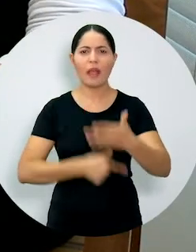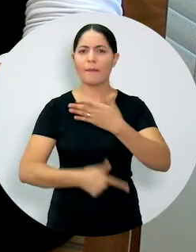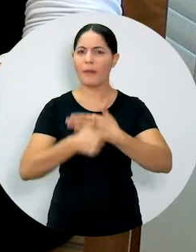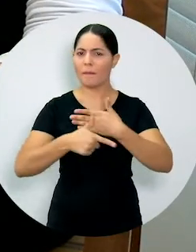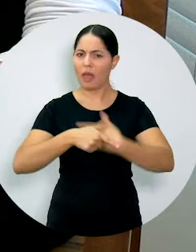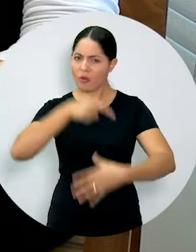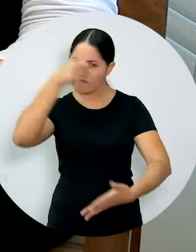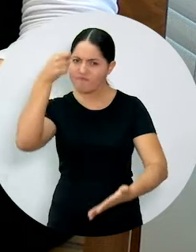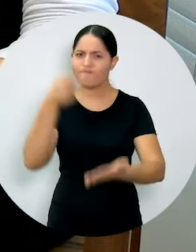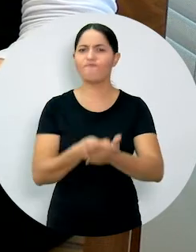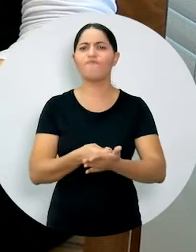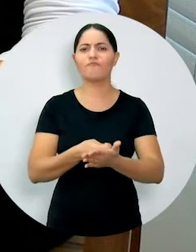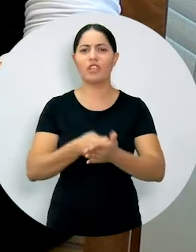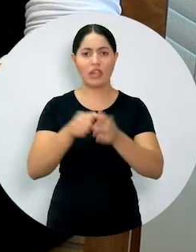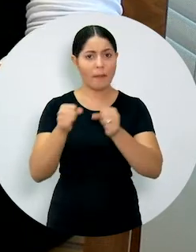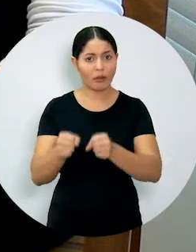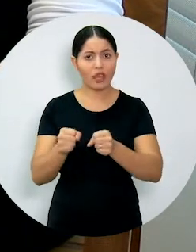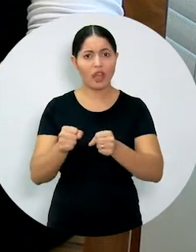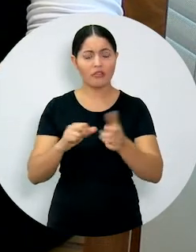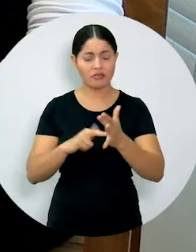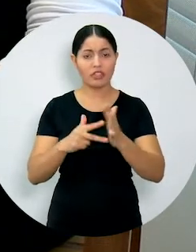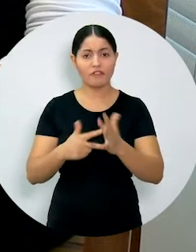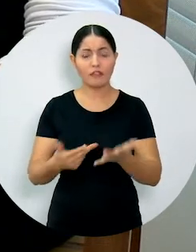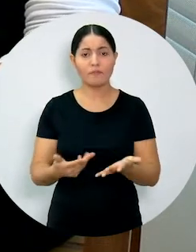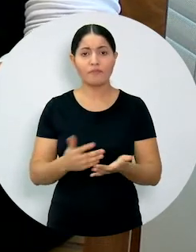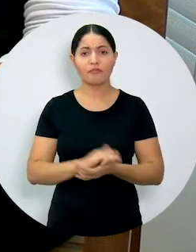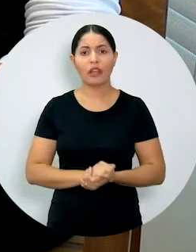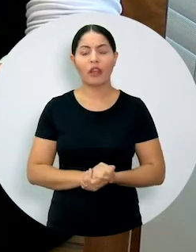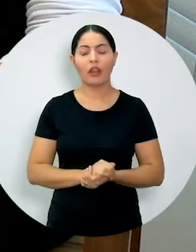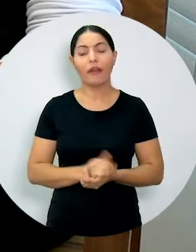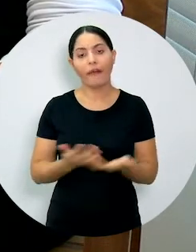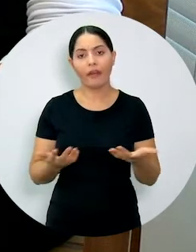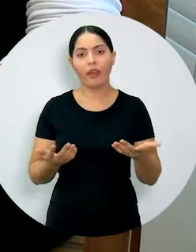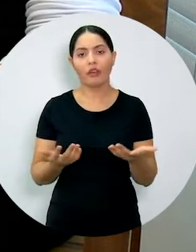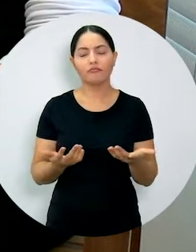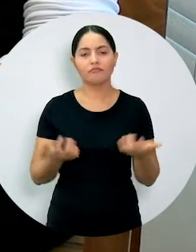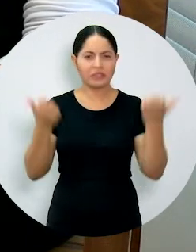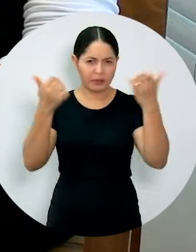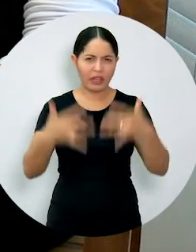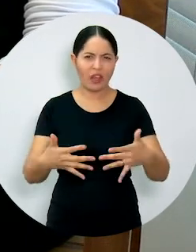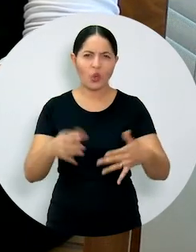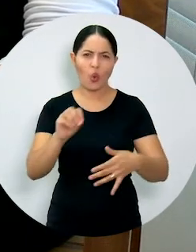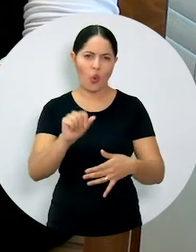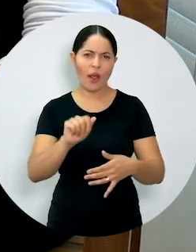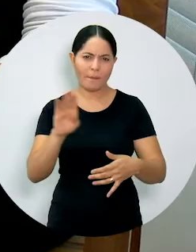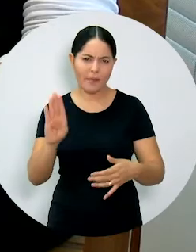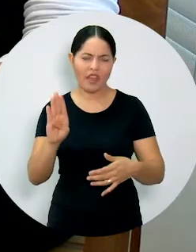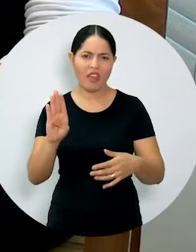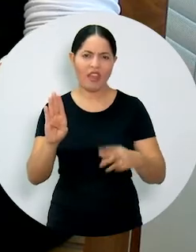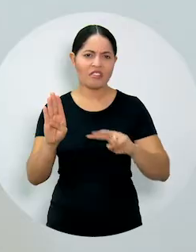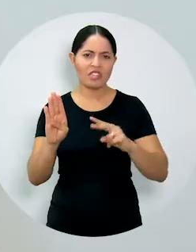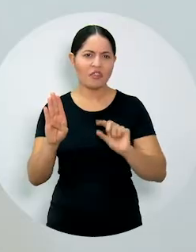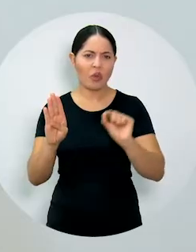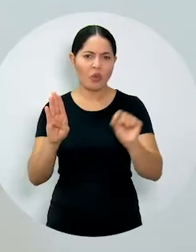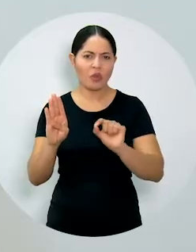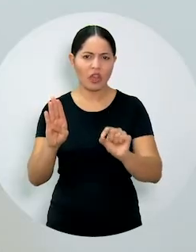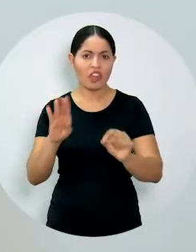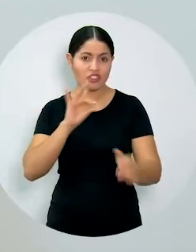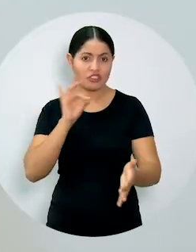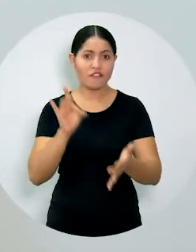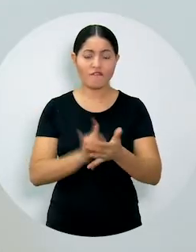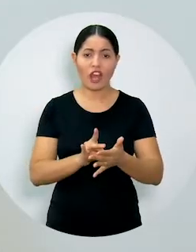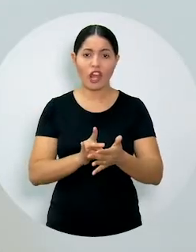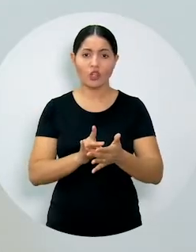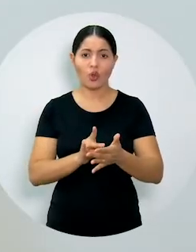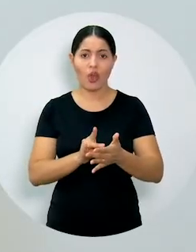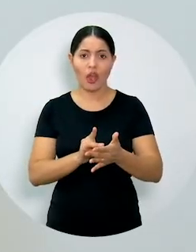esse poder e esse dever, né? Em suma, a ordem serve para isso, a ordem serve para